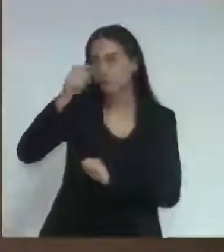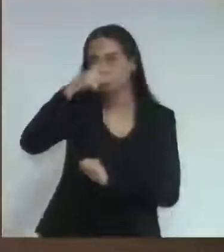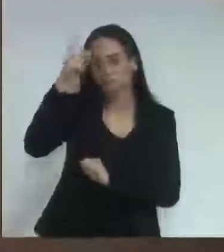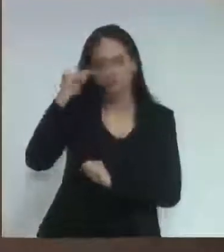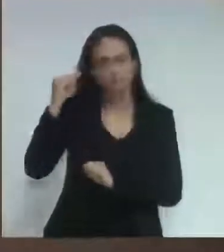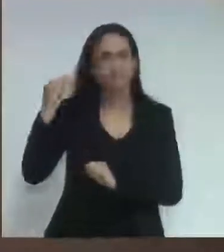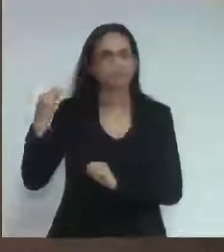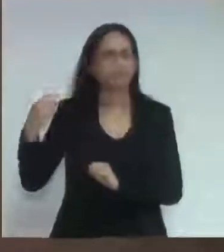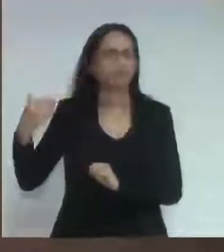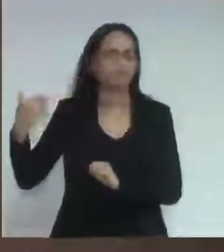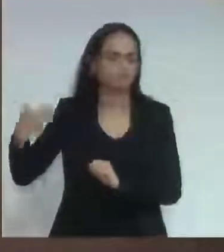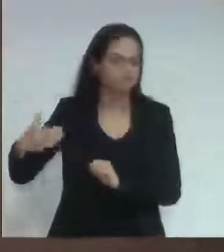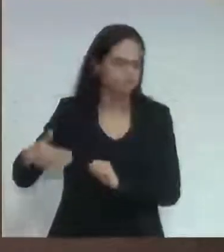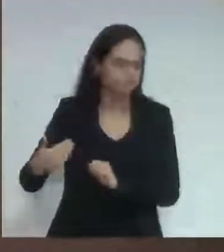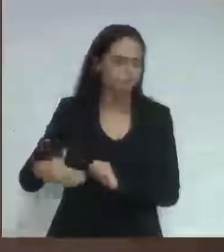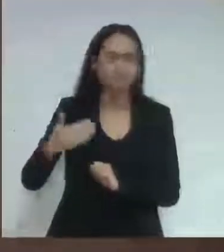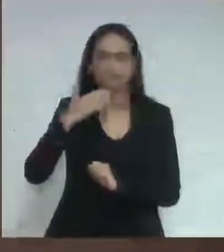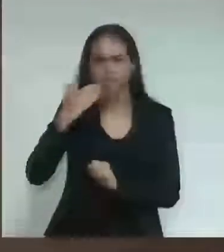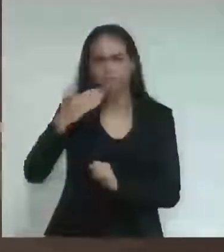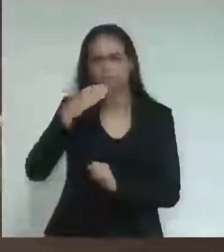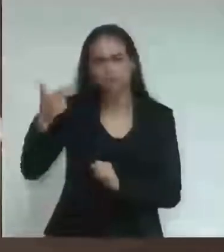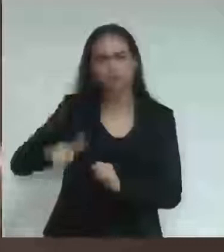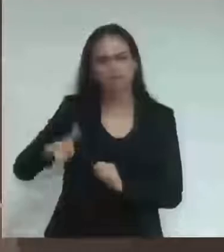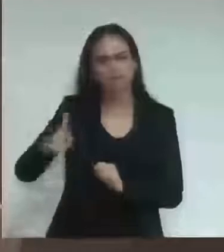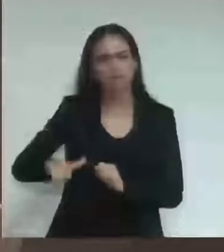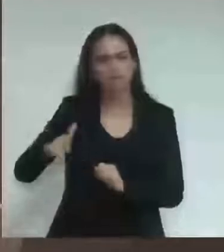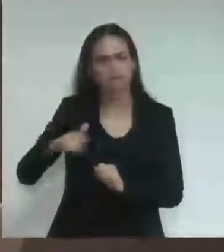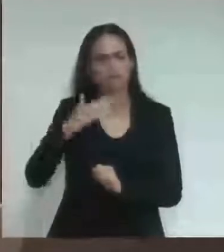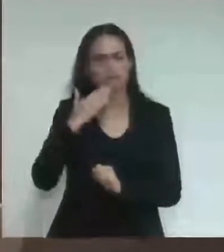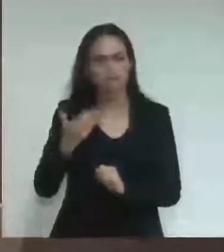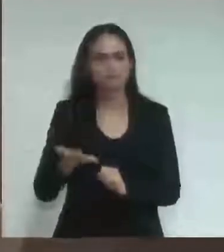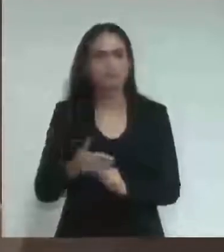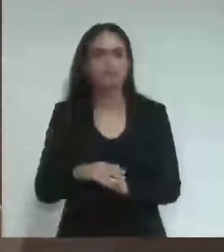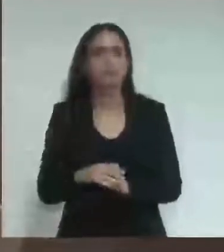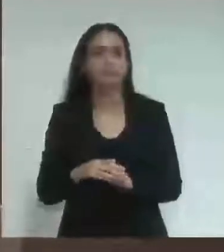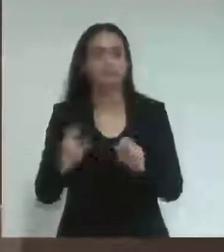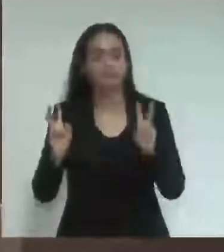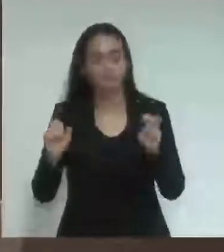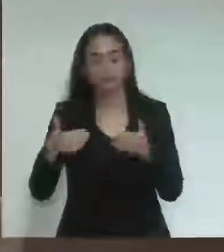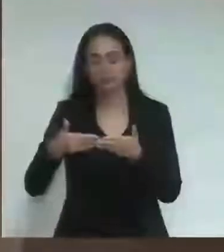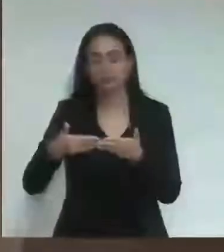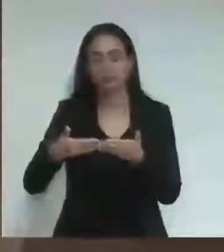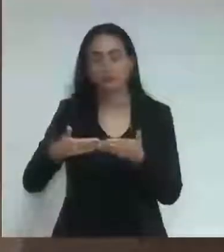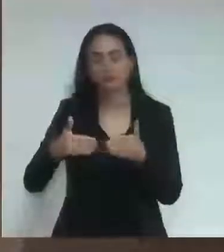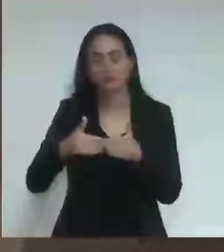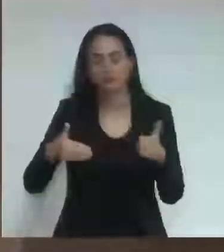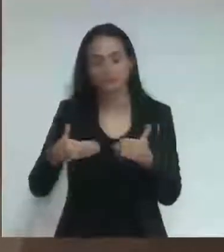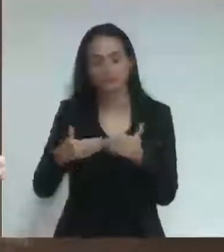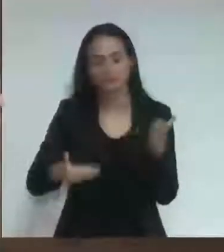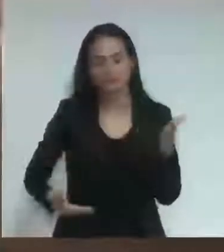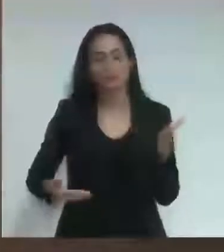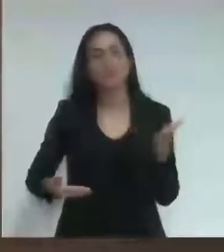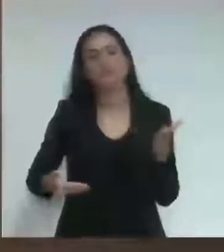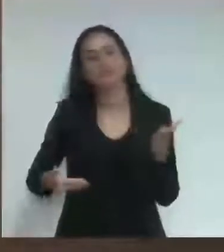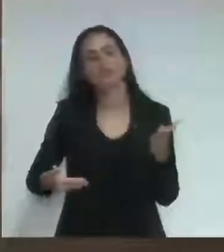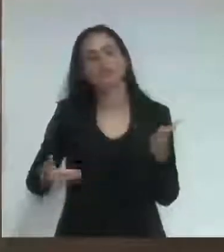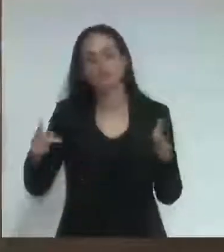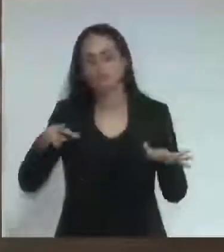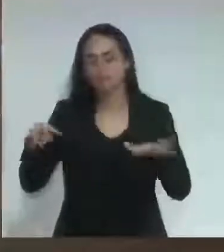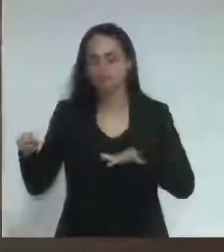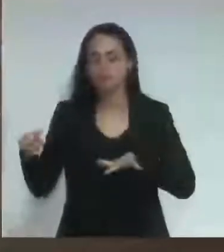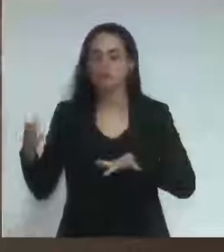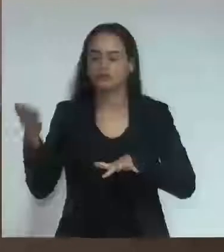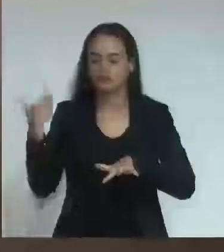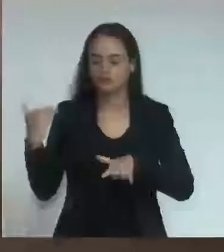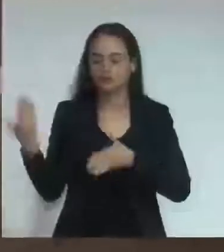várias vezes, diversas vezes, e a última, em função do requerimento, que a gente fez um requerimento de informação, que chegou nessa semana passada,